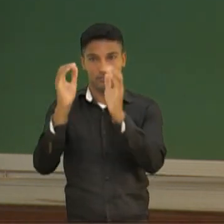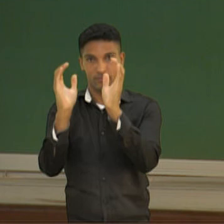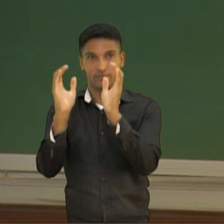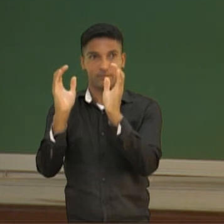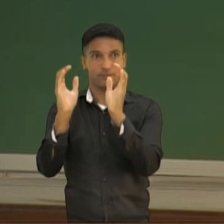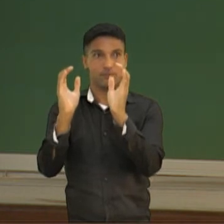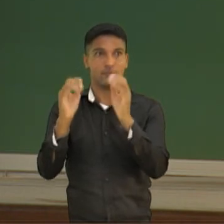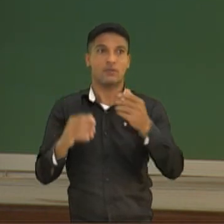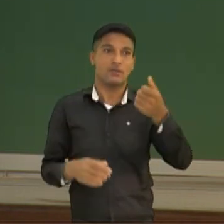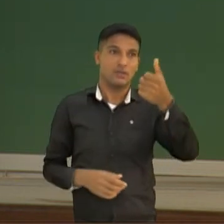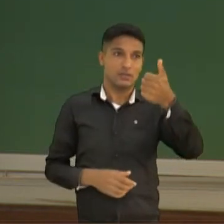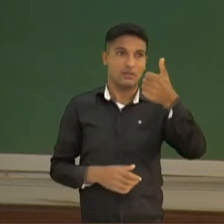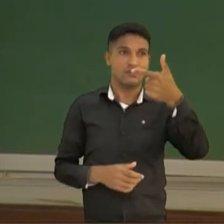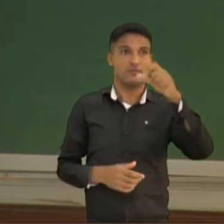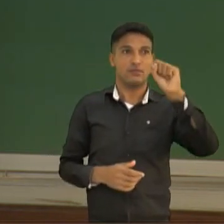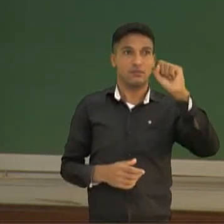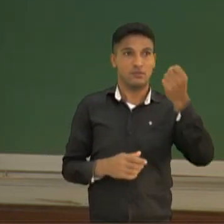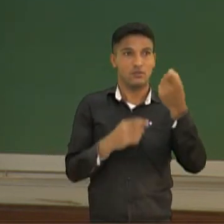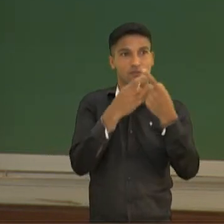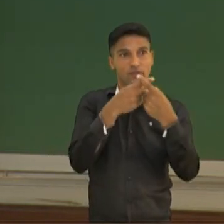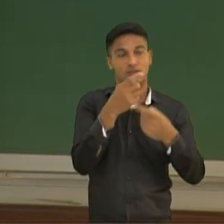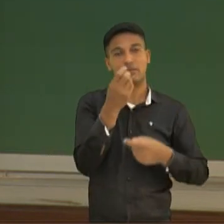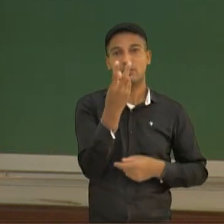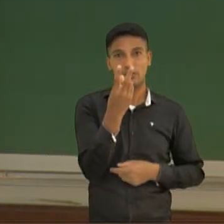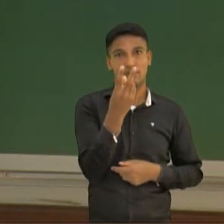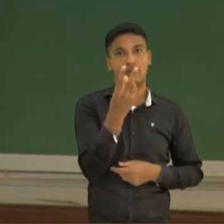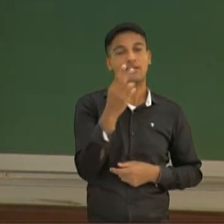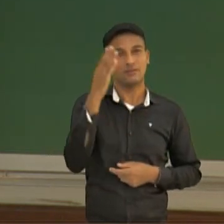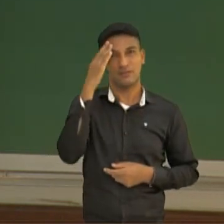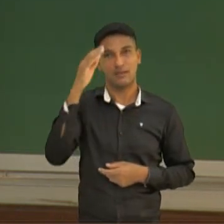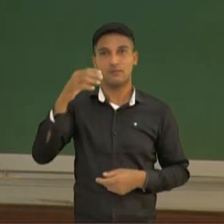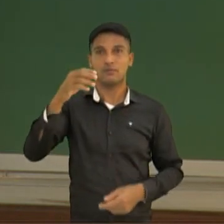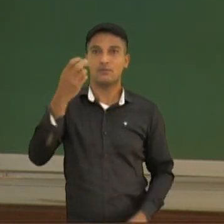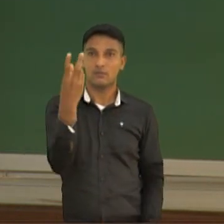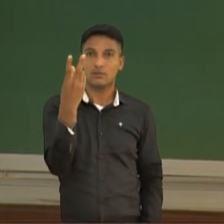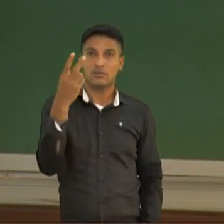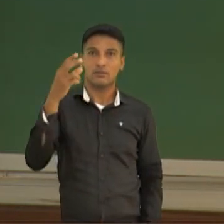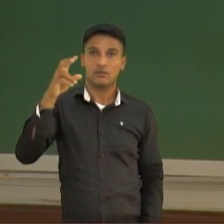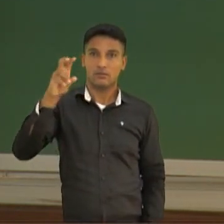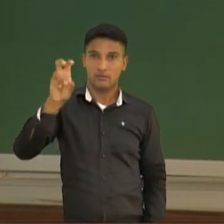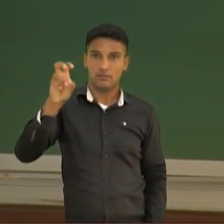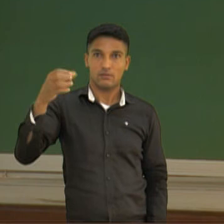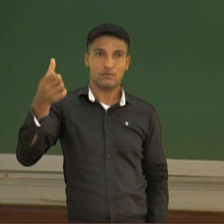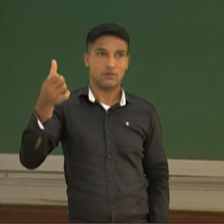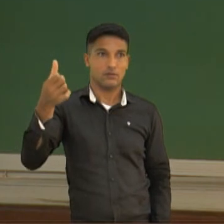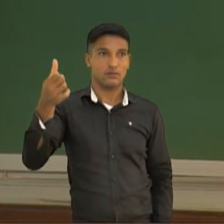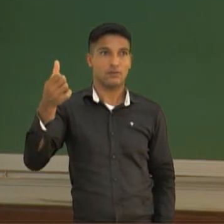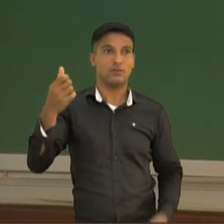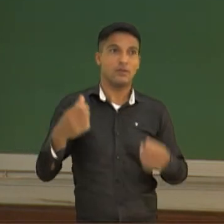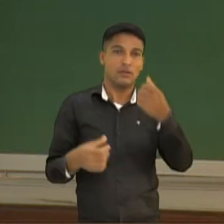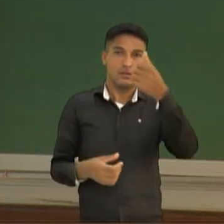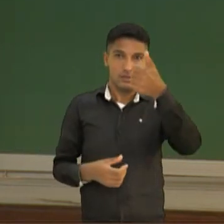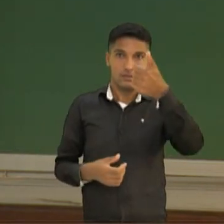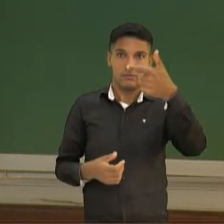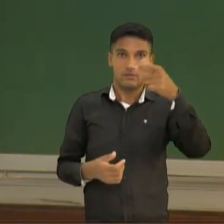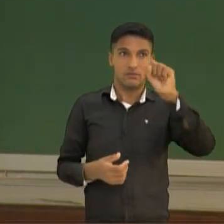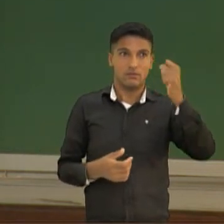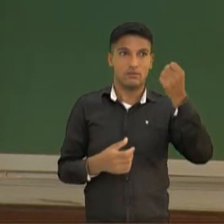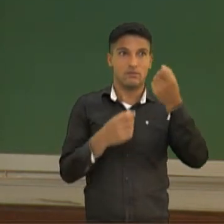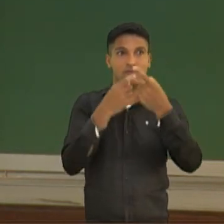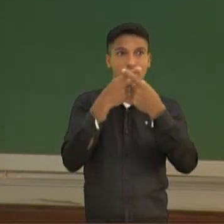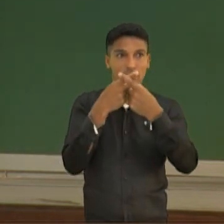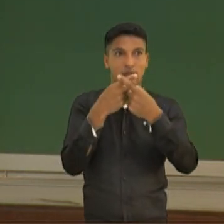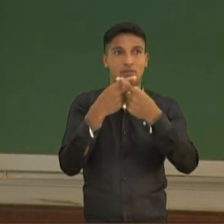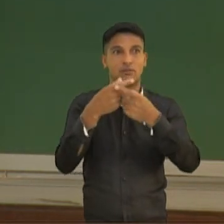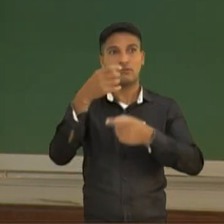128 vezes 2, a gente já sabe que é 256. 128 vezes 4, a gente já